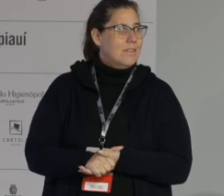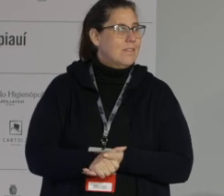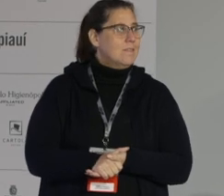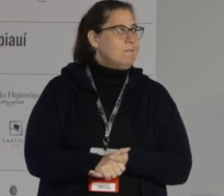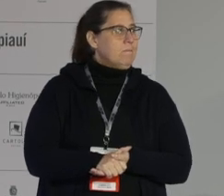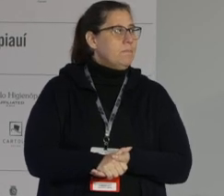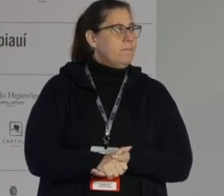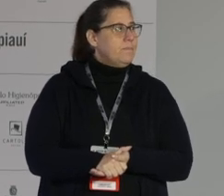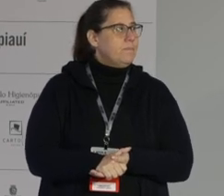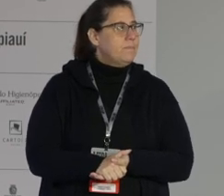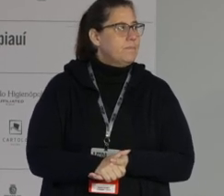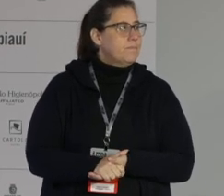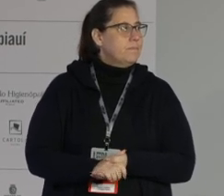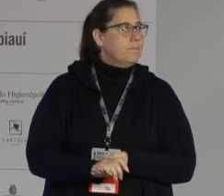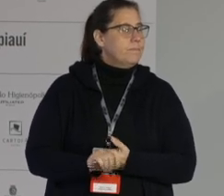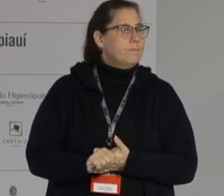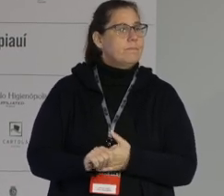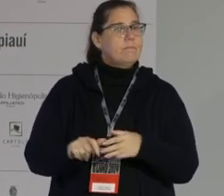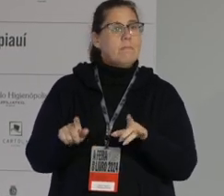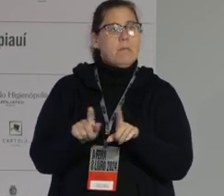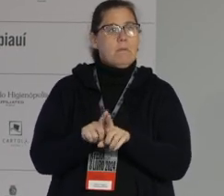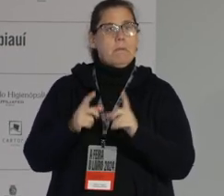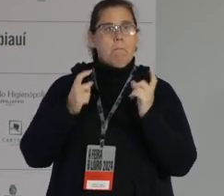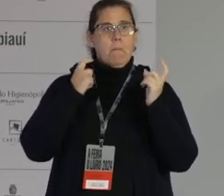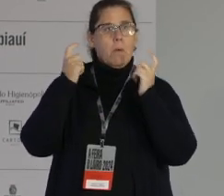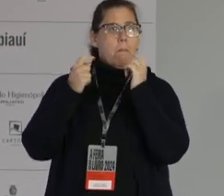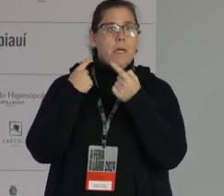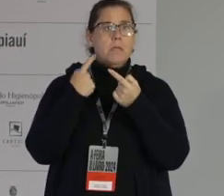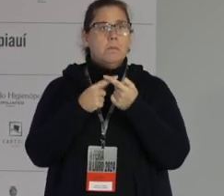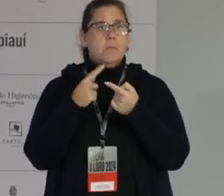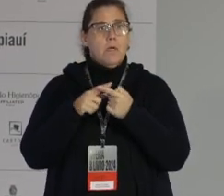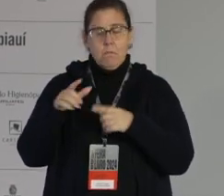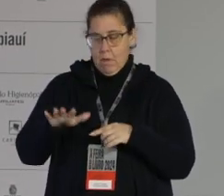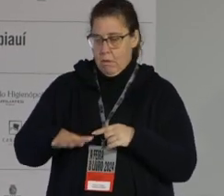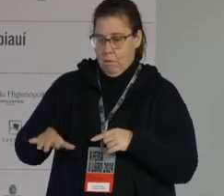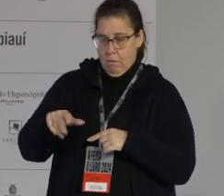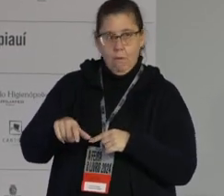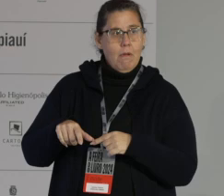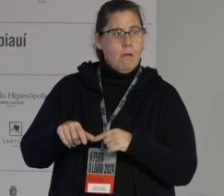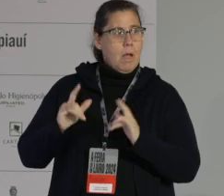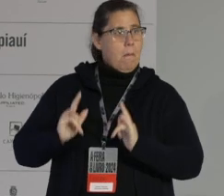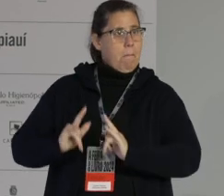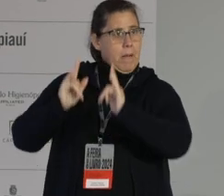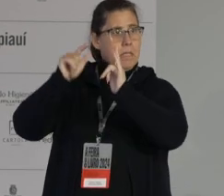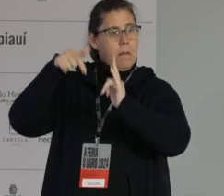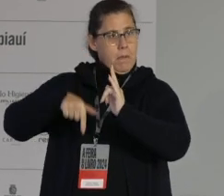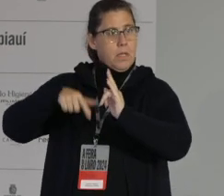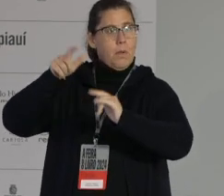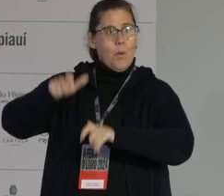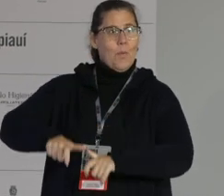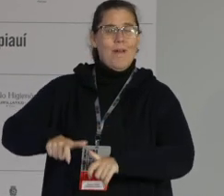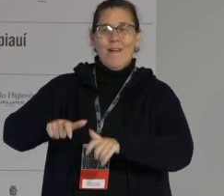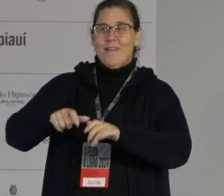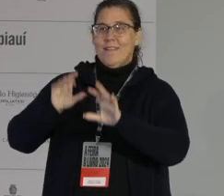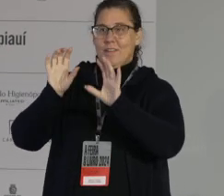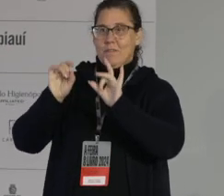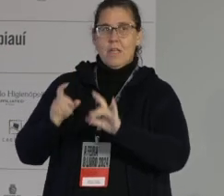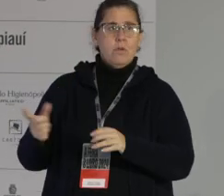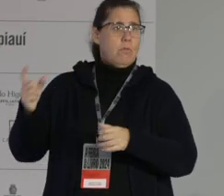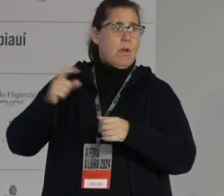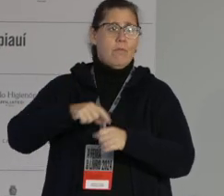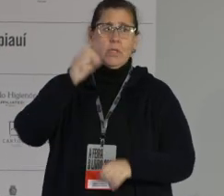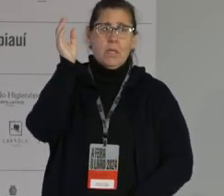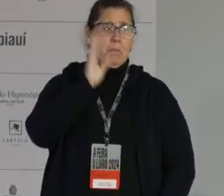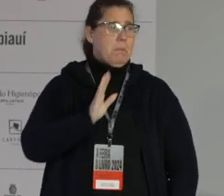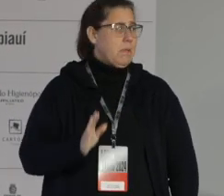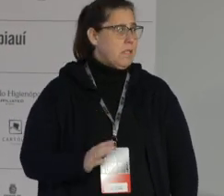desalojados. E estão preocupadíssimos porque, para eles, o apartamento para eles é o Éden. Eles não querem voltar para o Brasil,